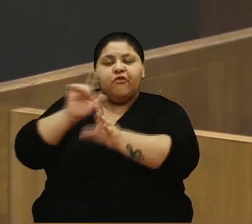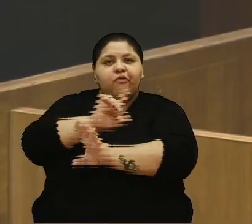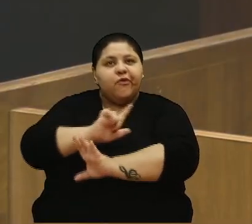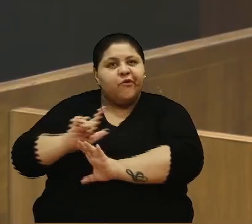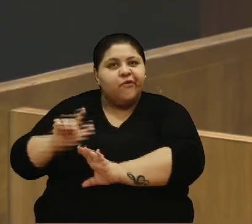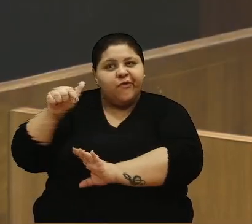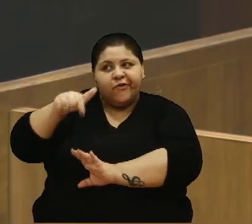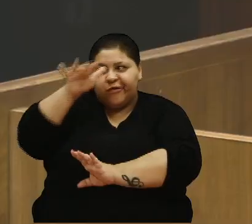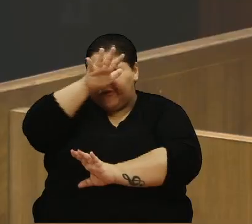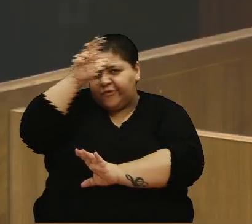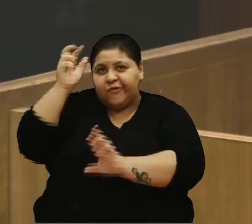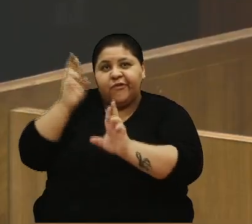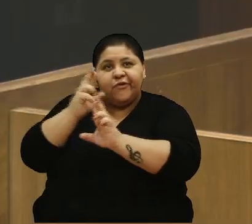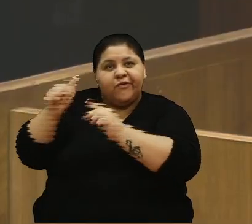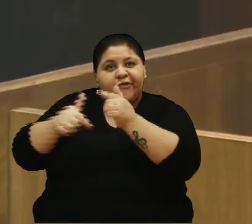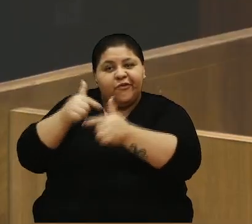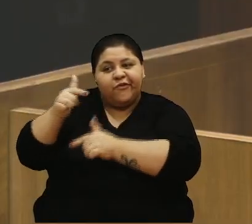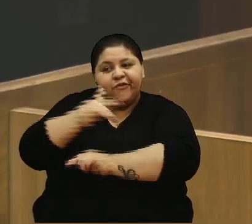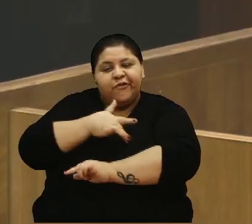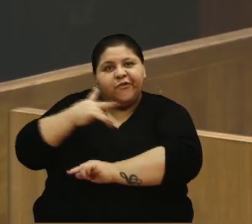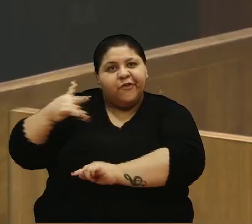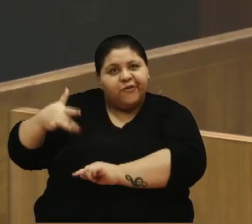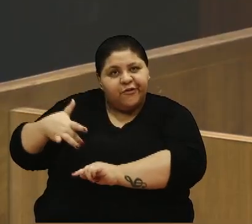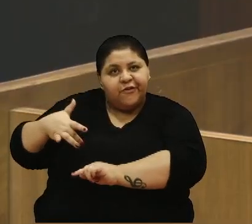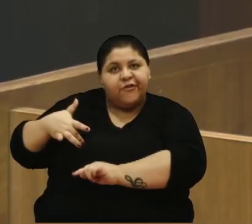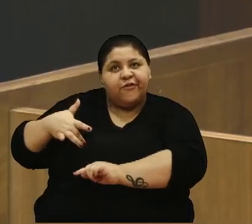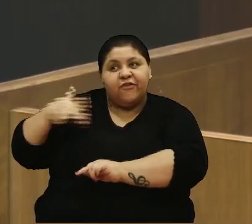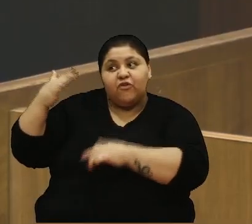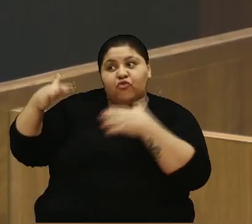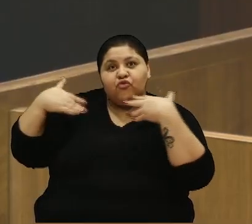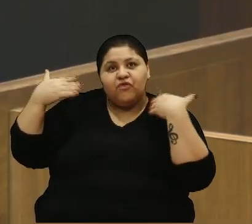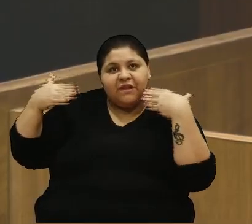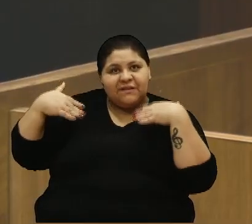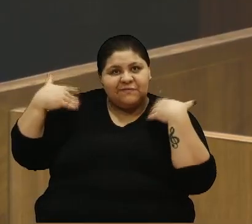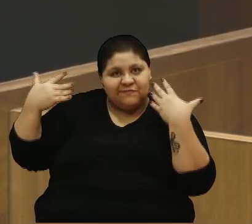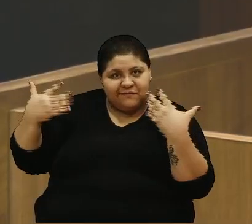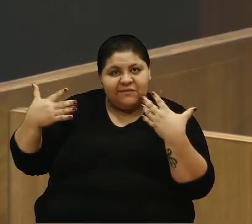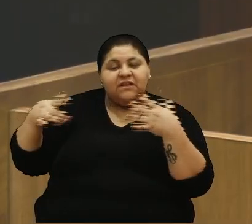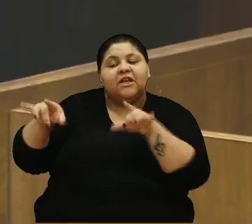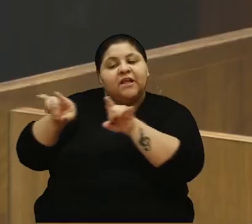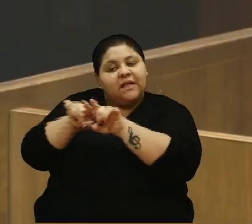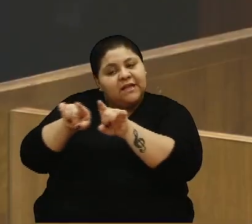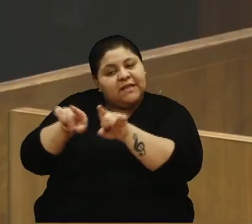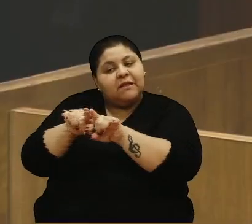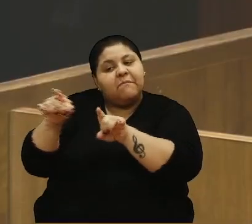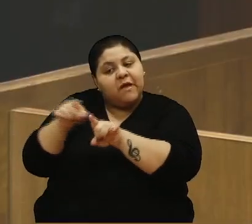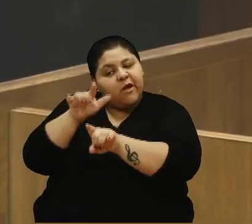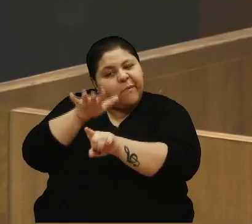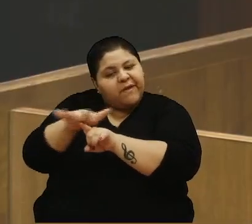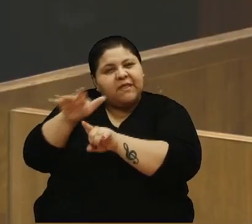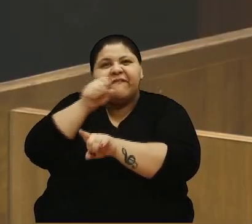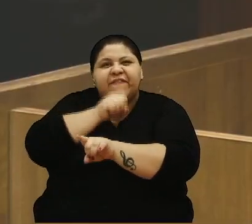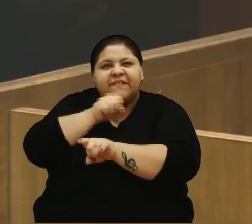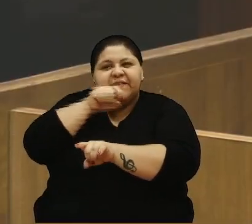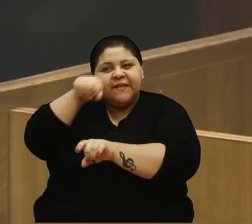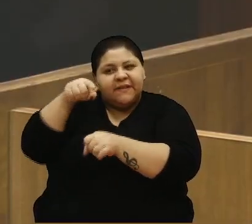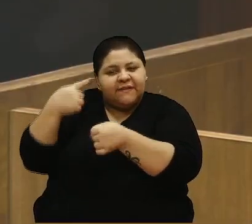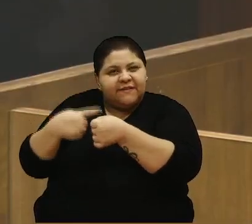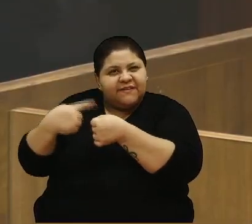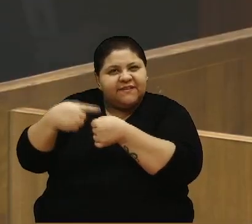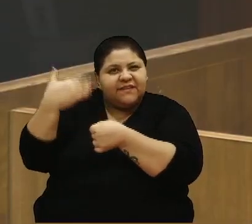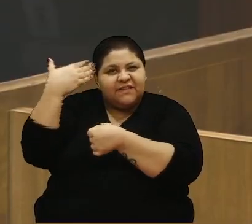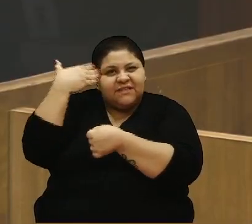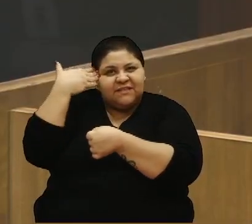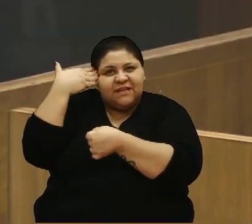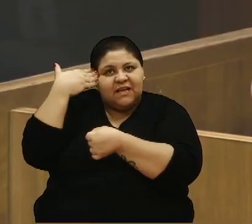aqui municipal em relação ao trabalho na saúde e o turismo, que também é uma demanda antiga aqui da cidade, que a gente sabe que